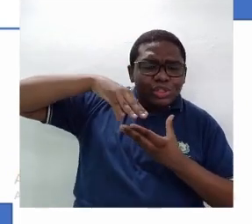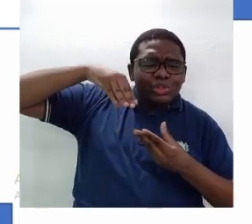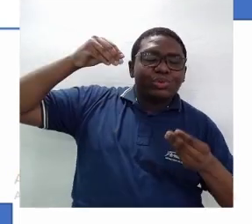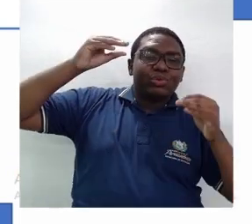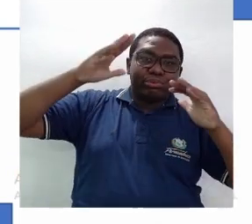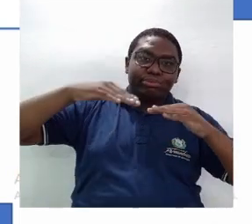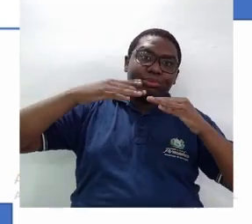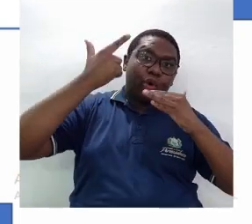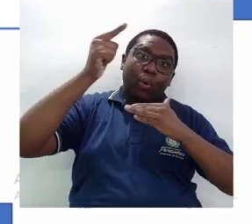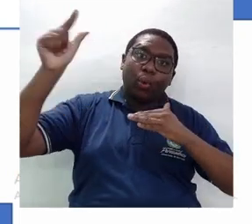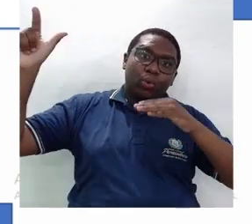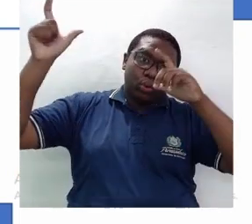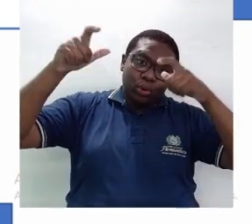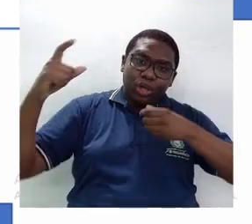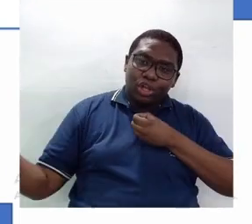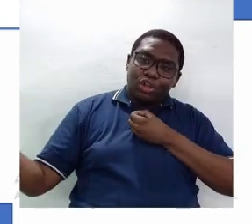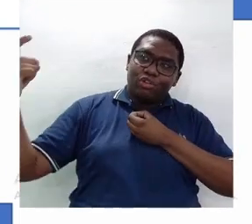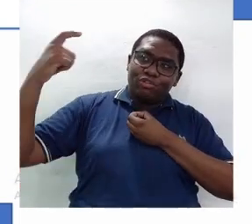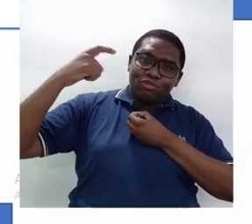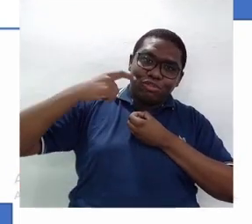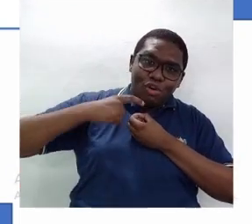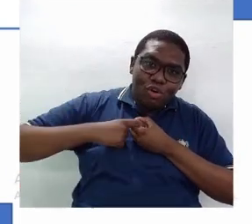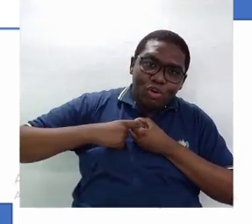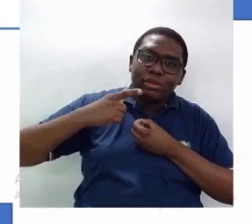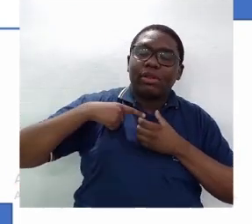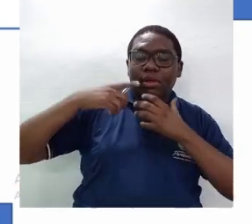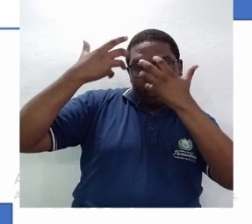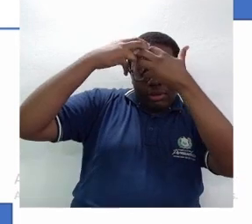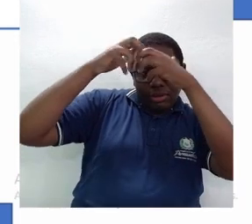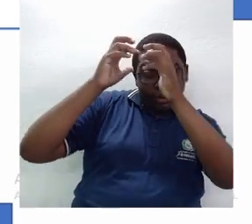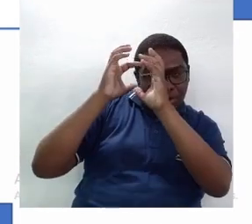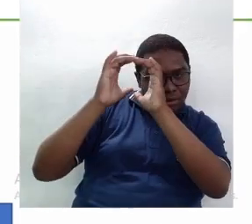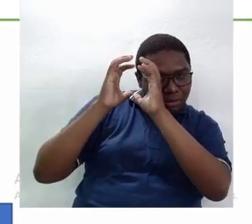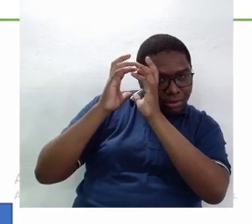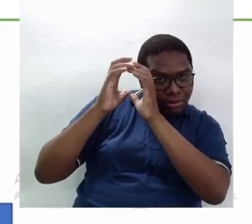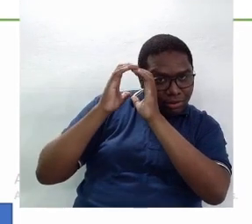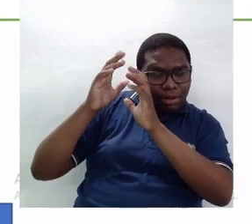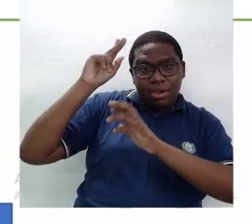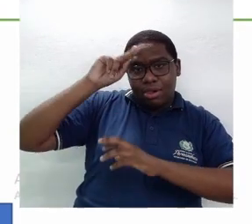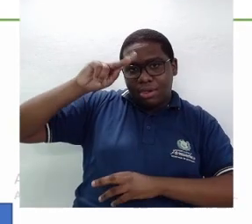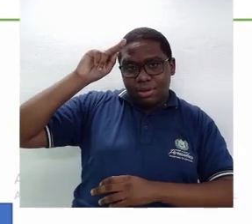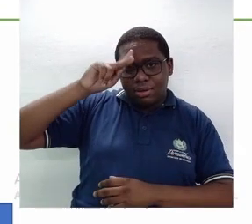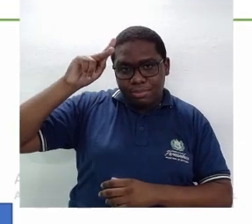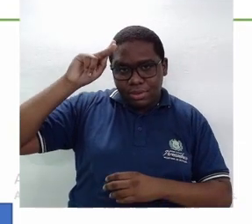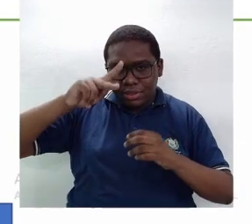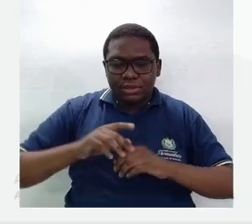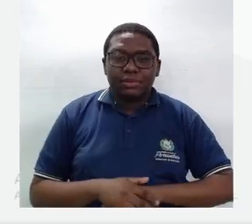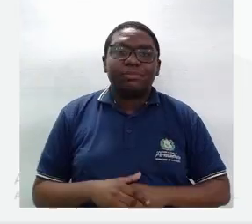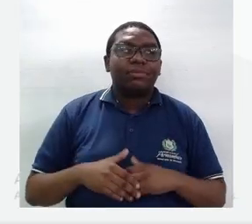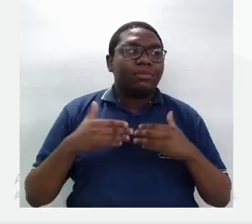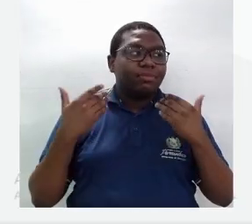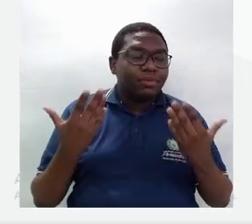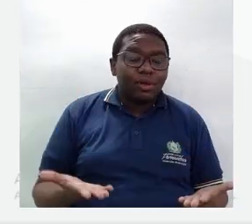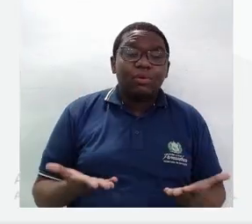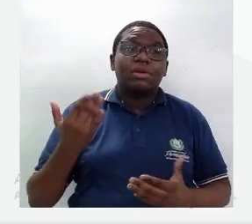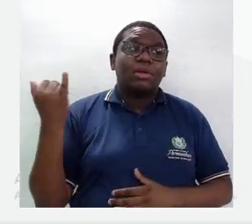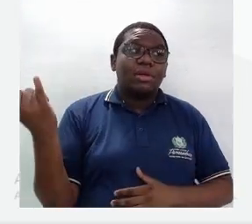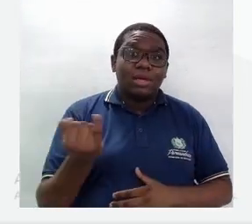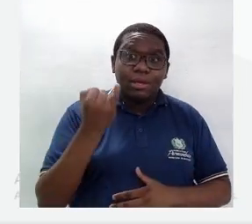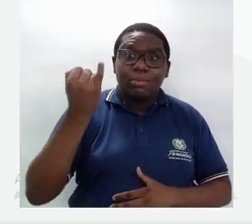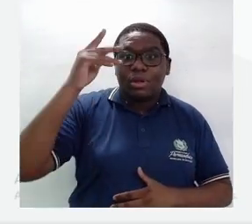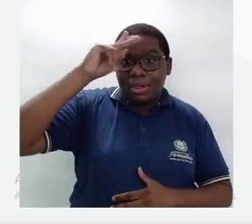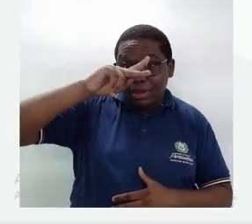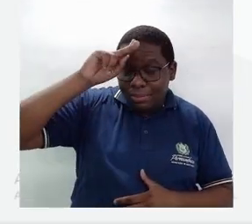dimensões e quando retorna, imprime neurônios cerebrais nas suas lembranças. Então, estudante, é importante